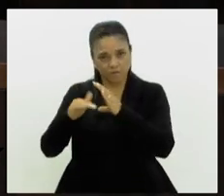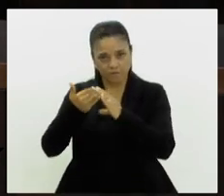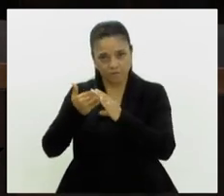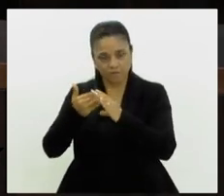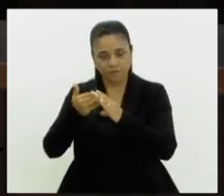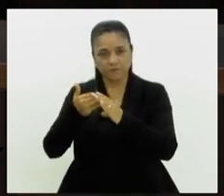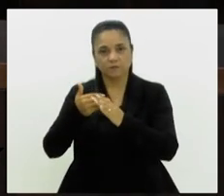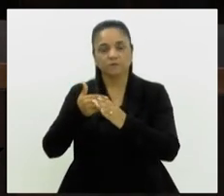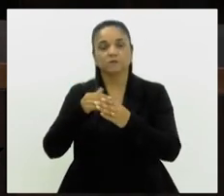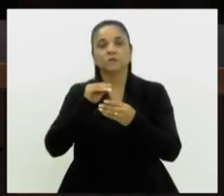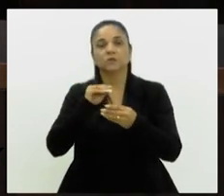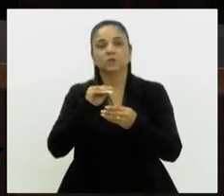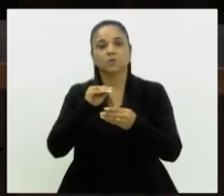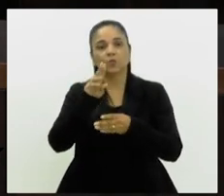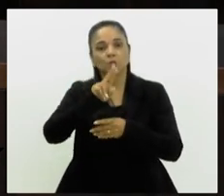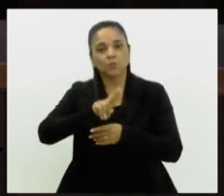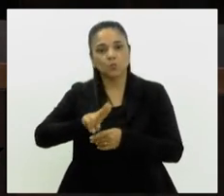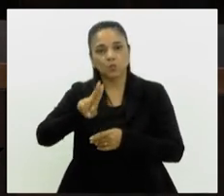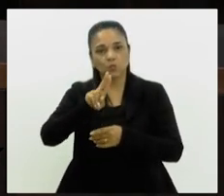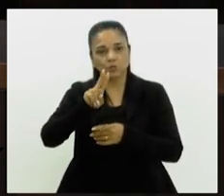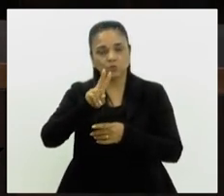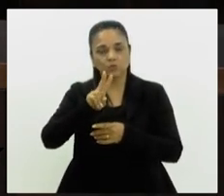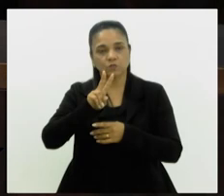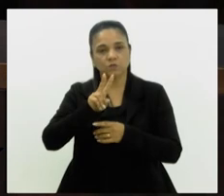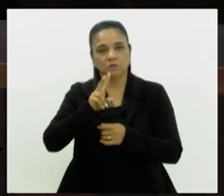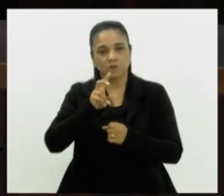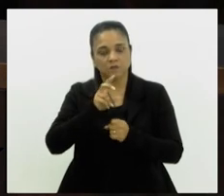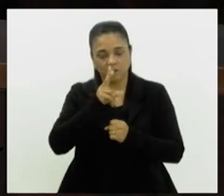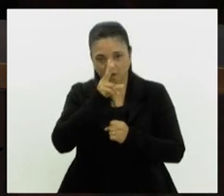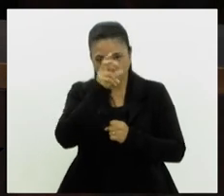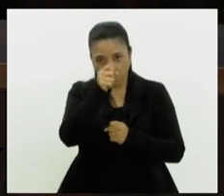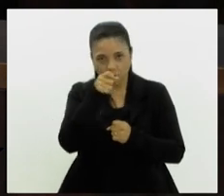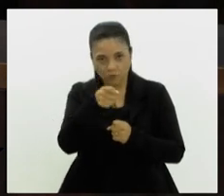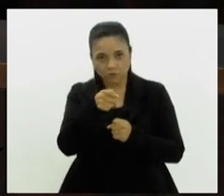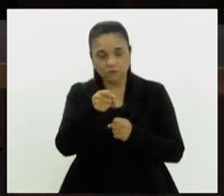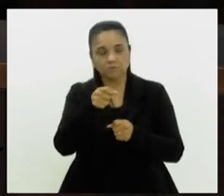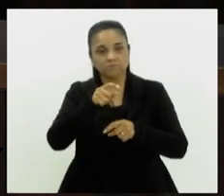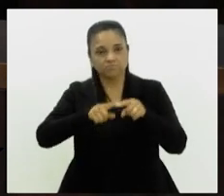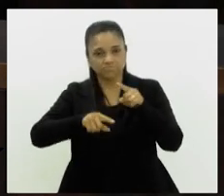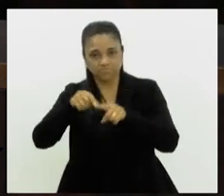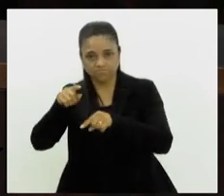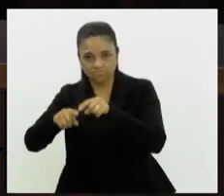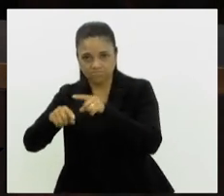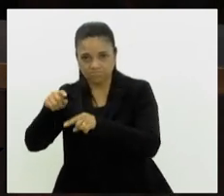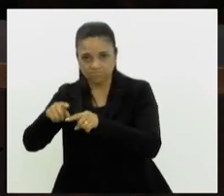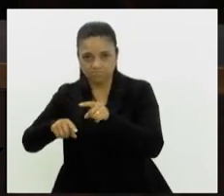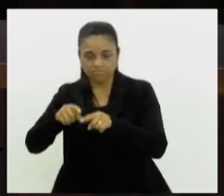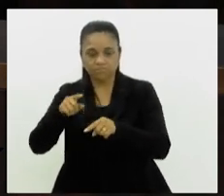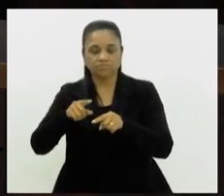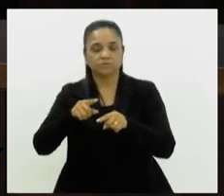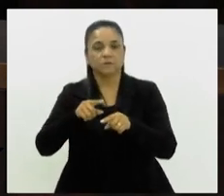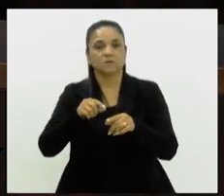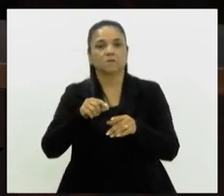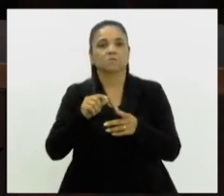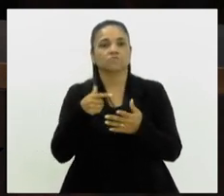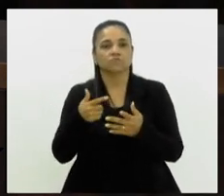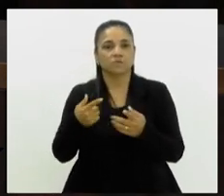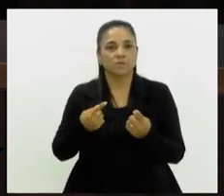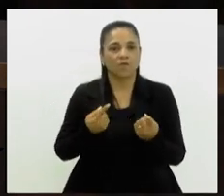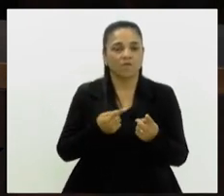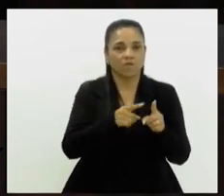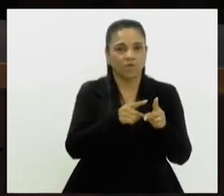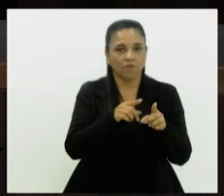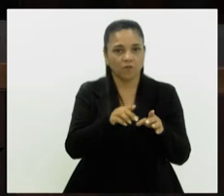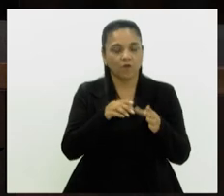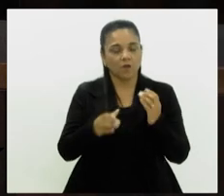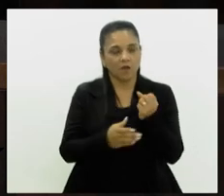mensagem disciplinando o uso da força e o uso dos instrumentos de menor potencial ofensivo pelos agentes